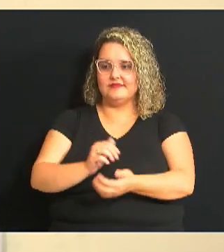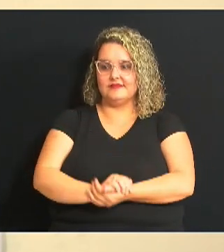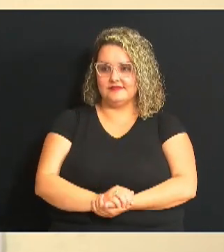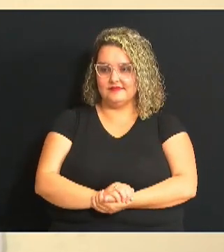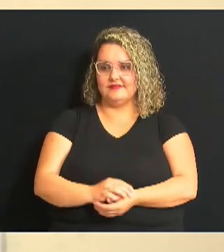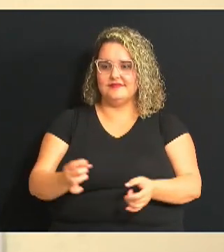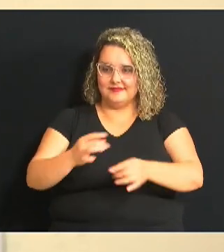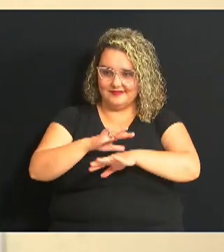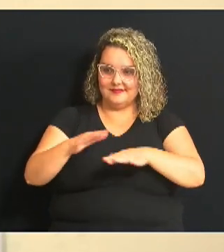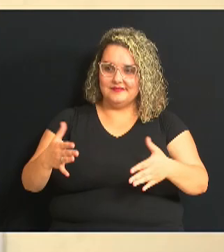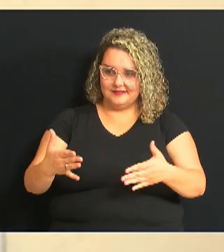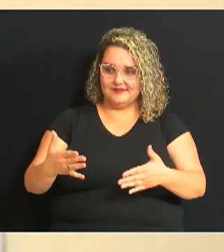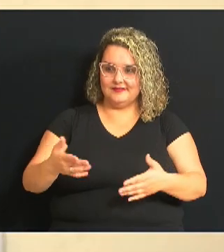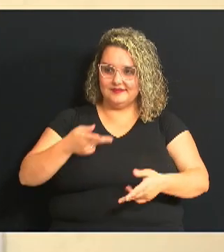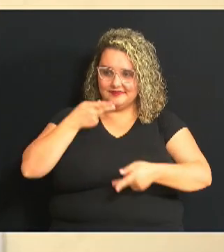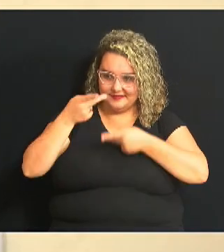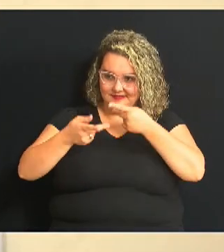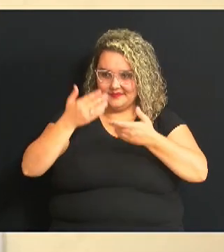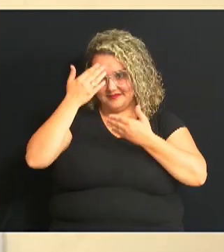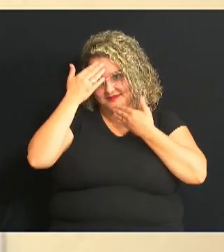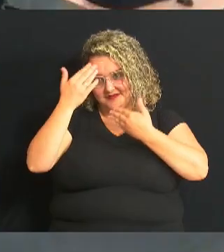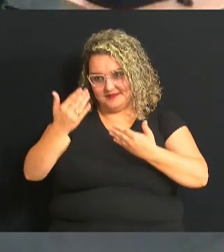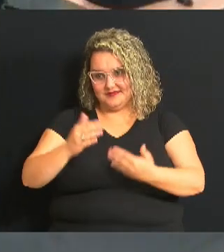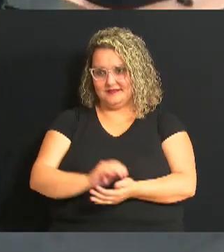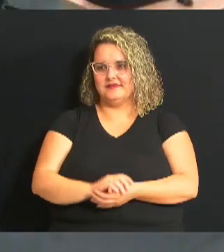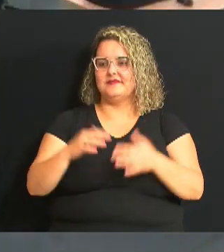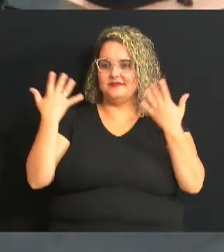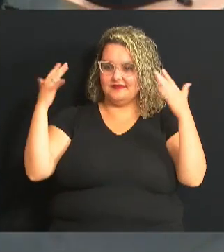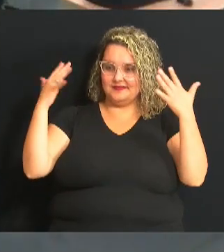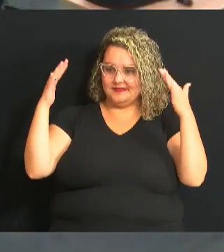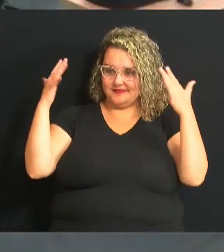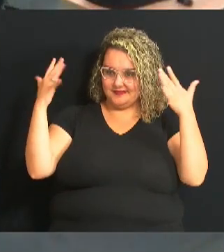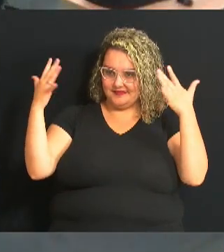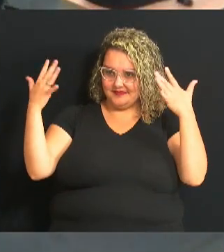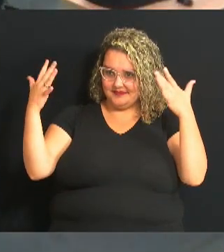por aqui o meu agradecimento.